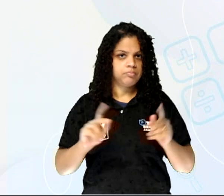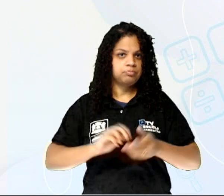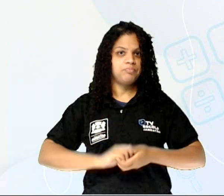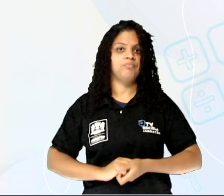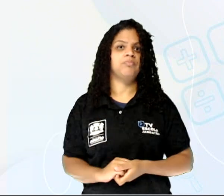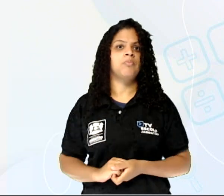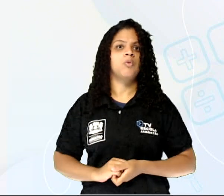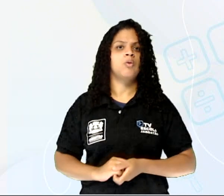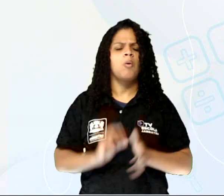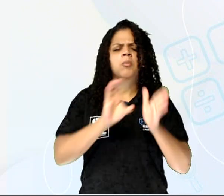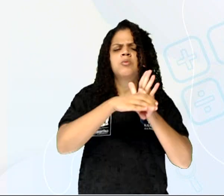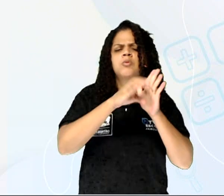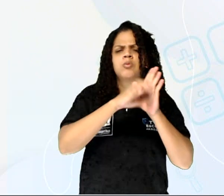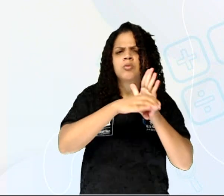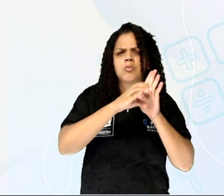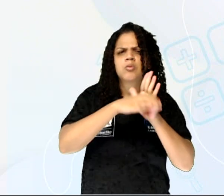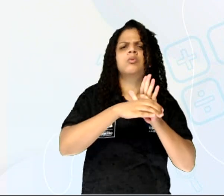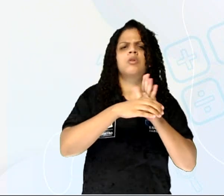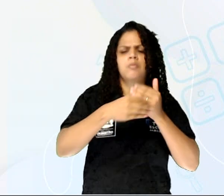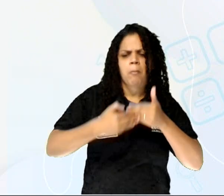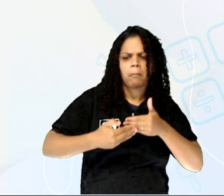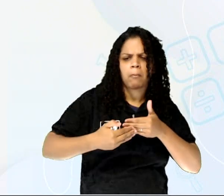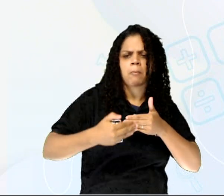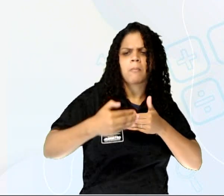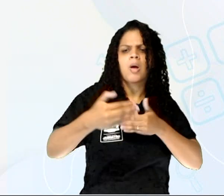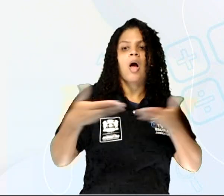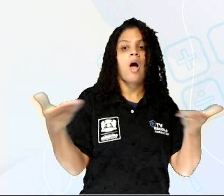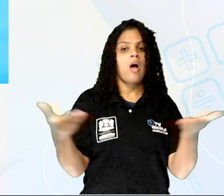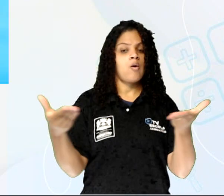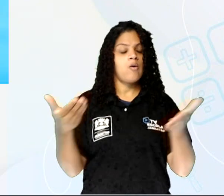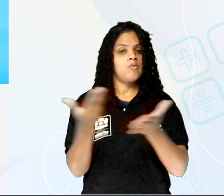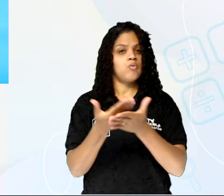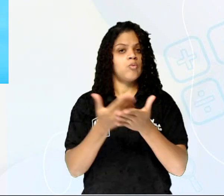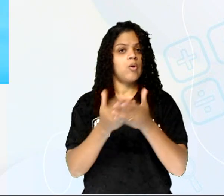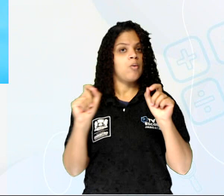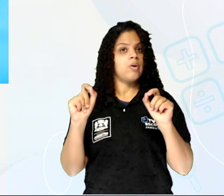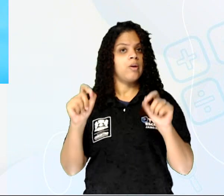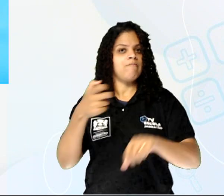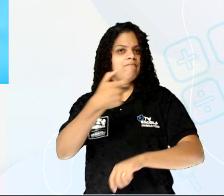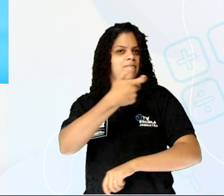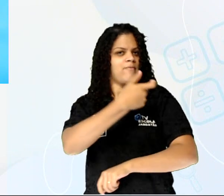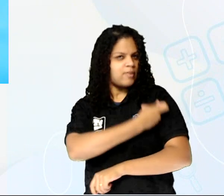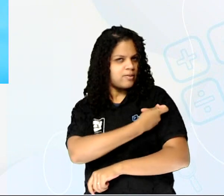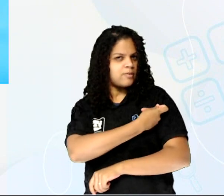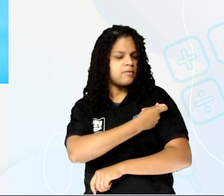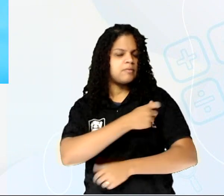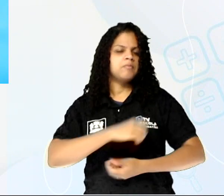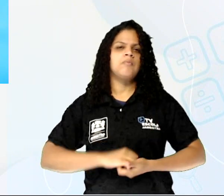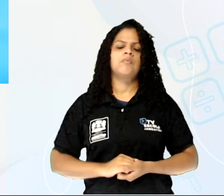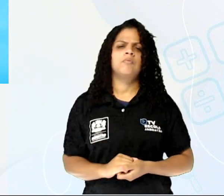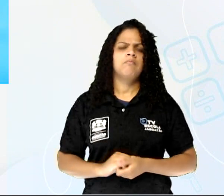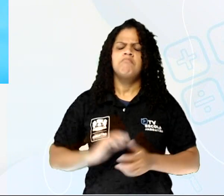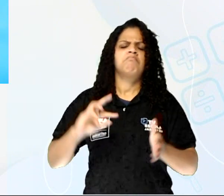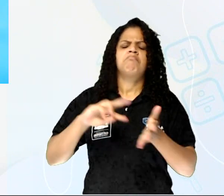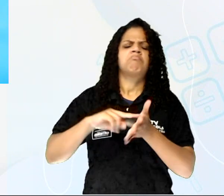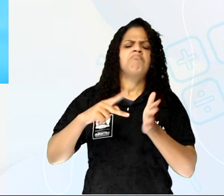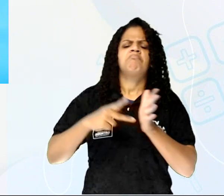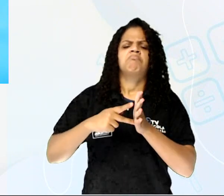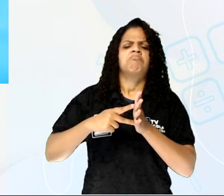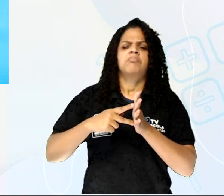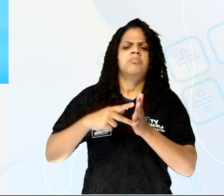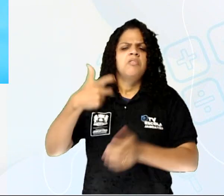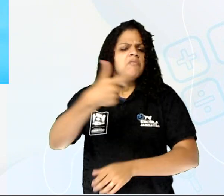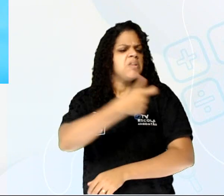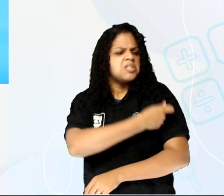desses conceitos, nós vamos começar a estudar as vacinas. Mas o que são vacinas?